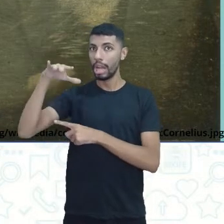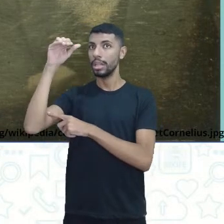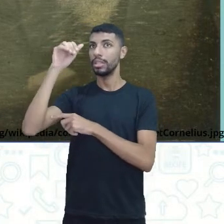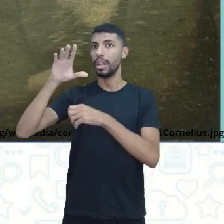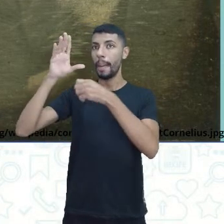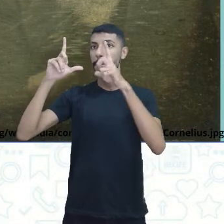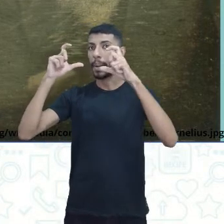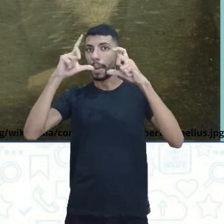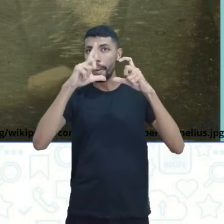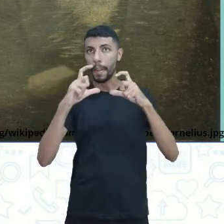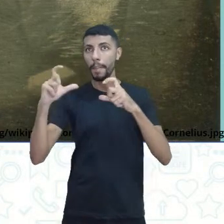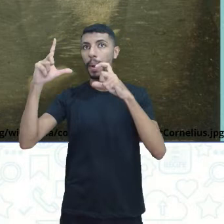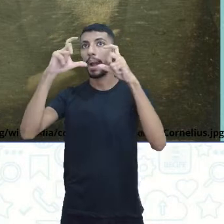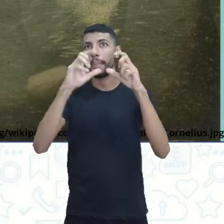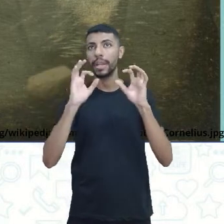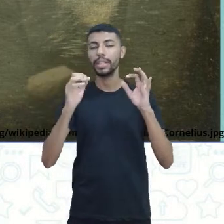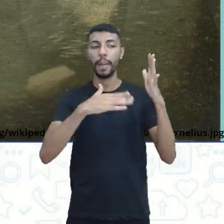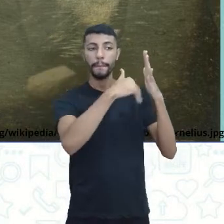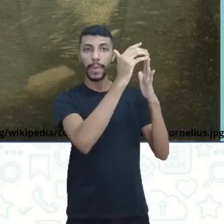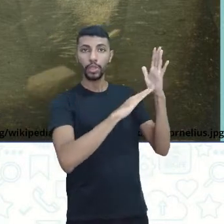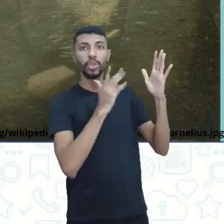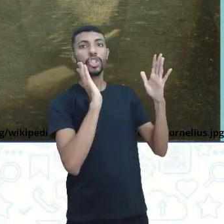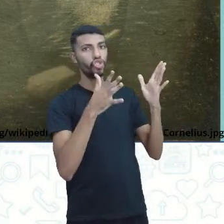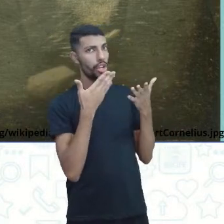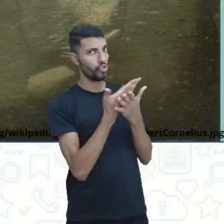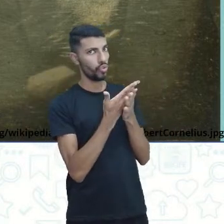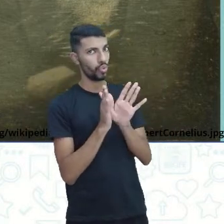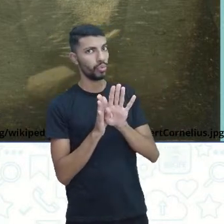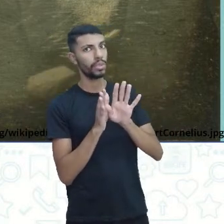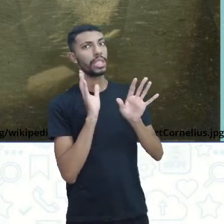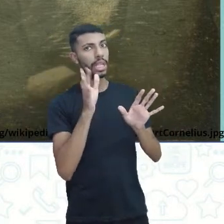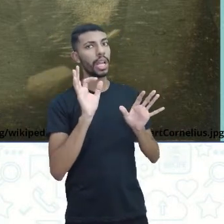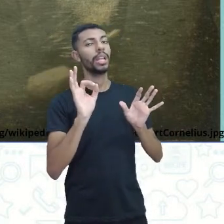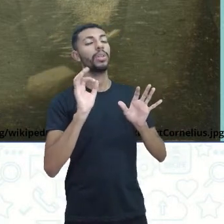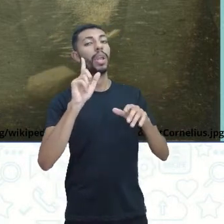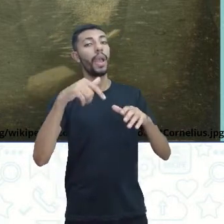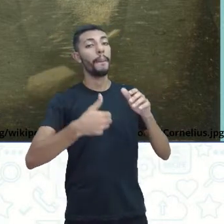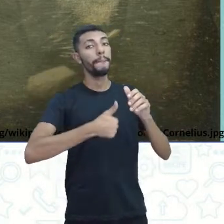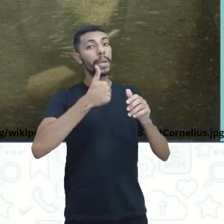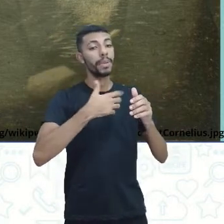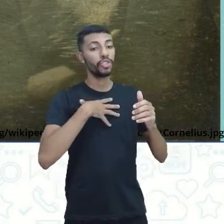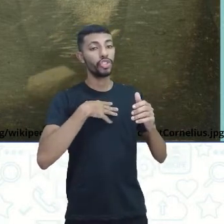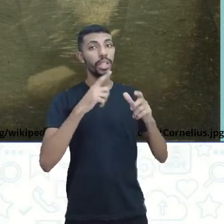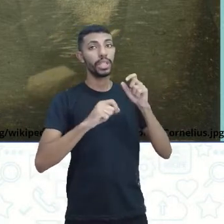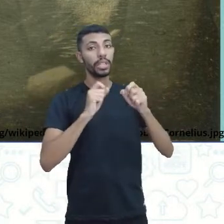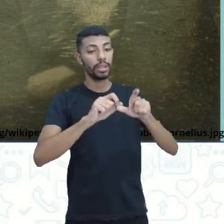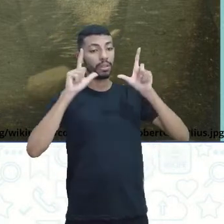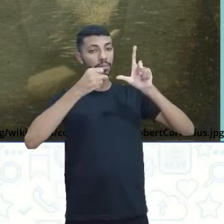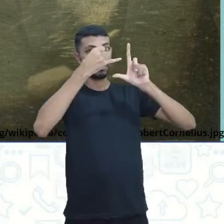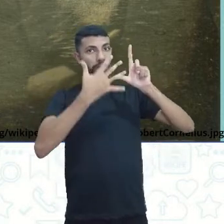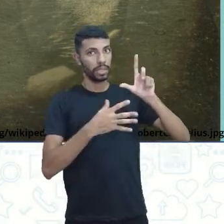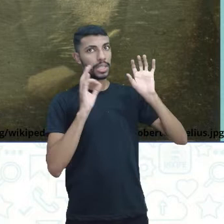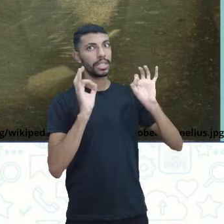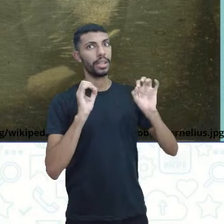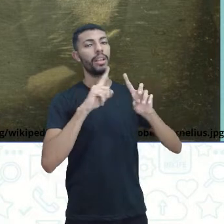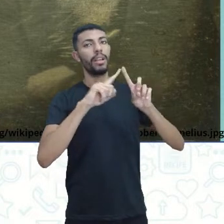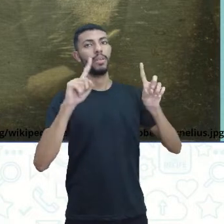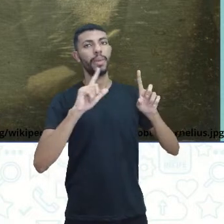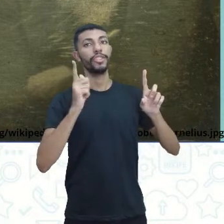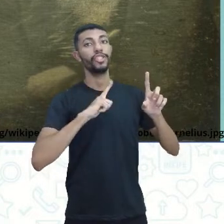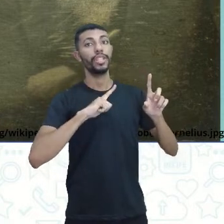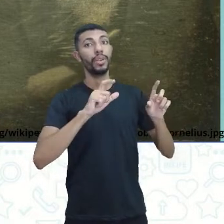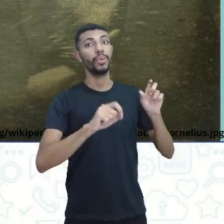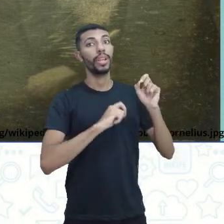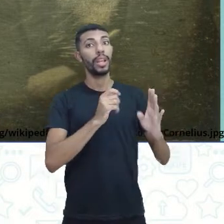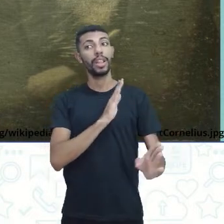gente está falando, as pinturas a gente já viu, que são uma das primeiras formas de representação e de autorrepresentação, mas a gente tem a descoberta